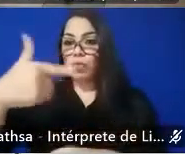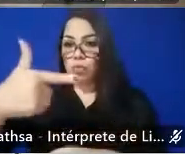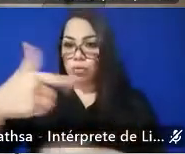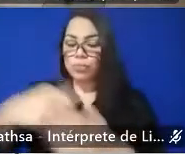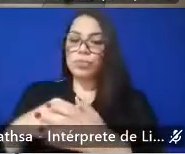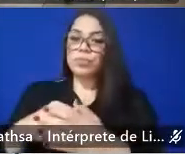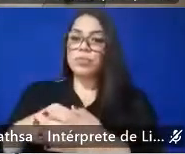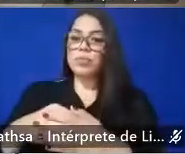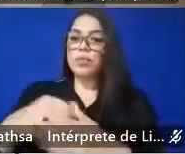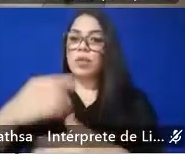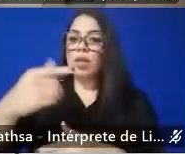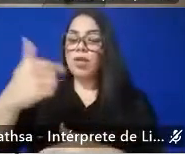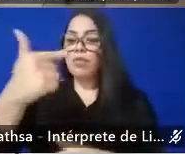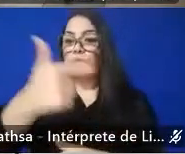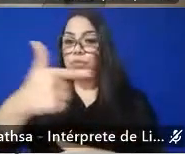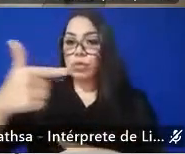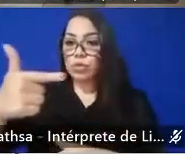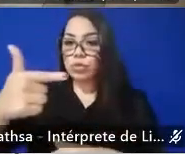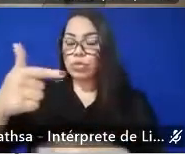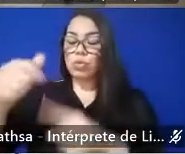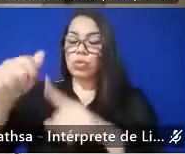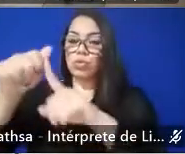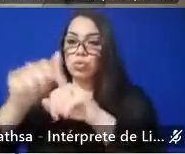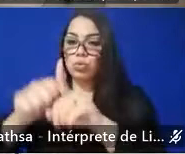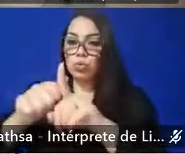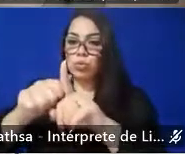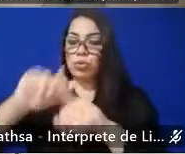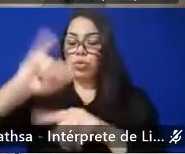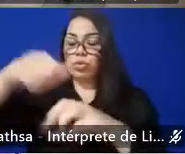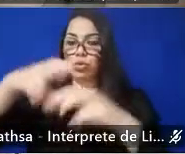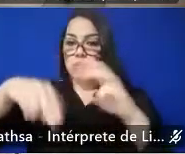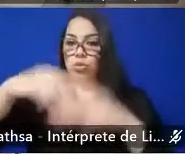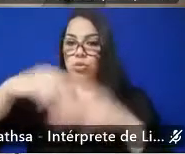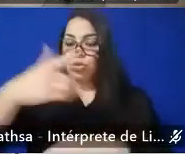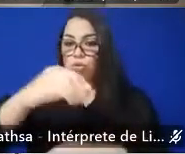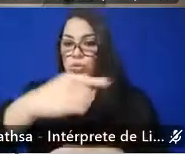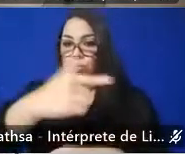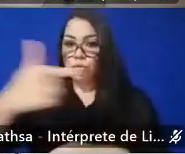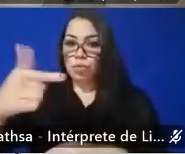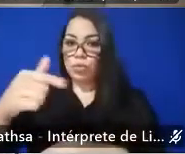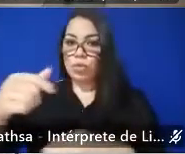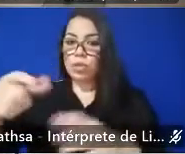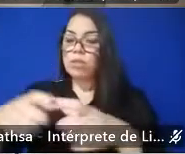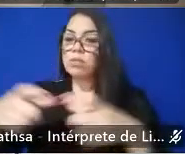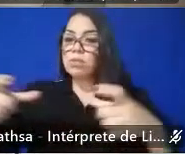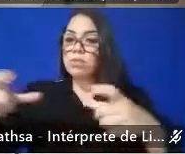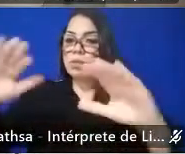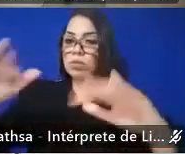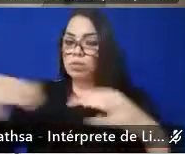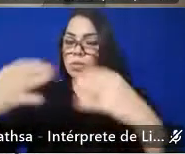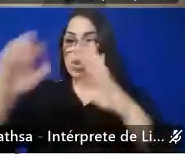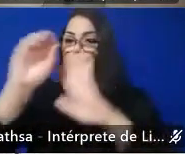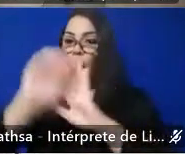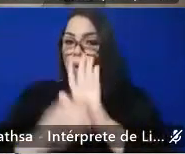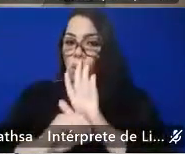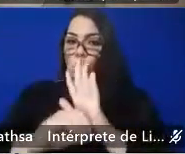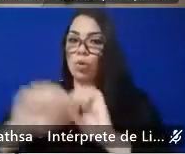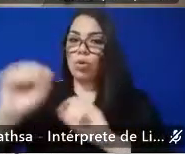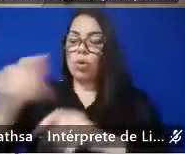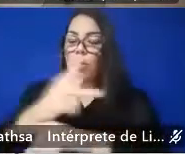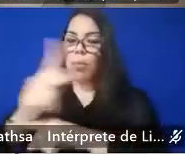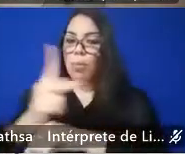mês de junho do ano de 2022 em sessão solene do órgão especial do colégio de Procuradores de